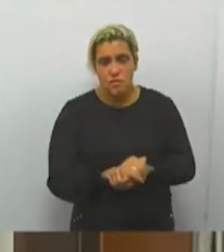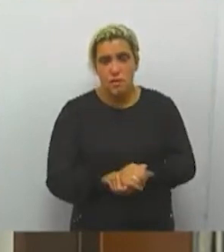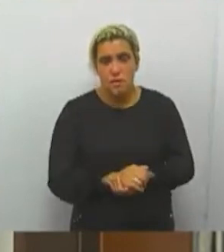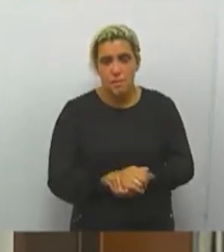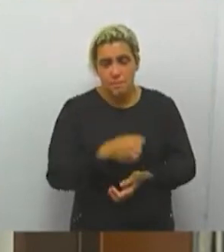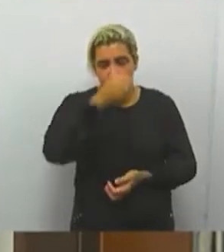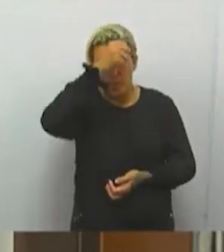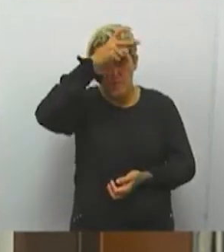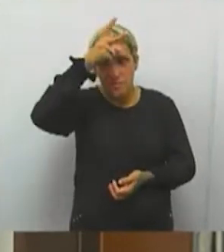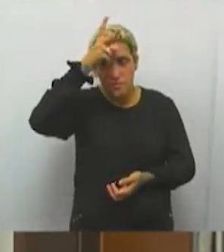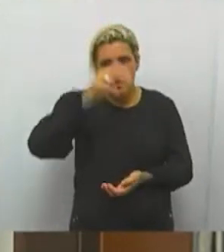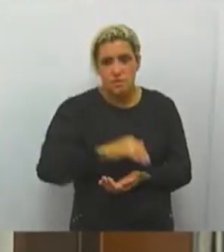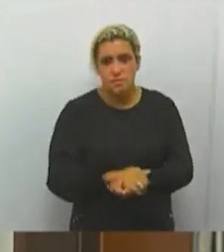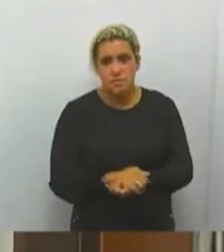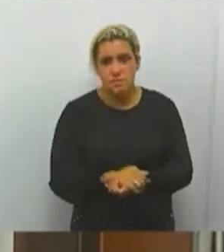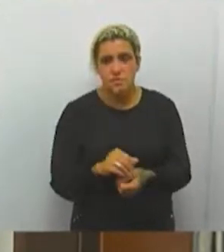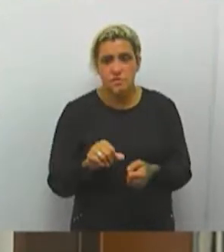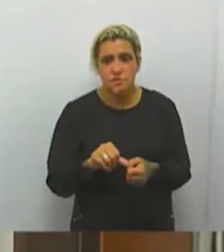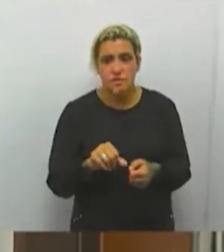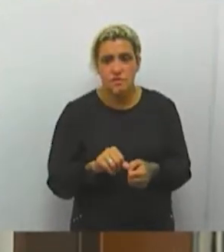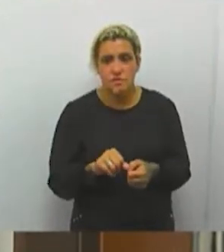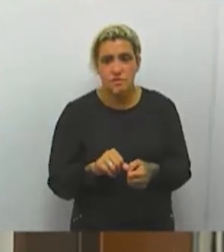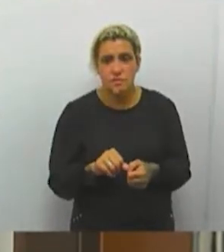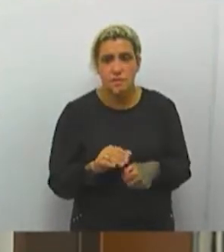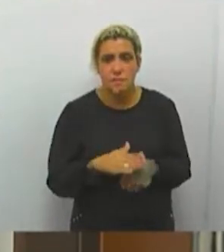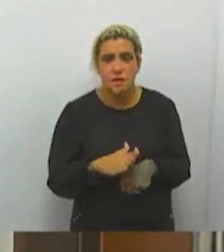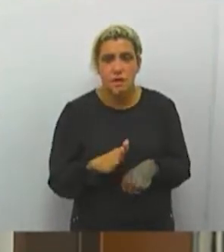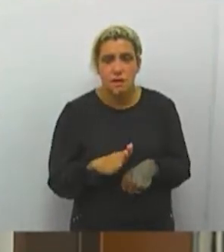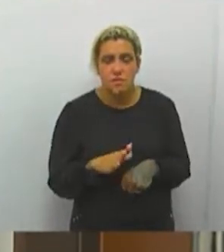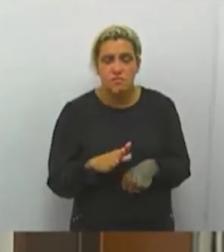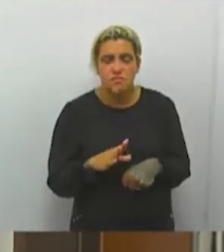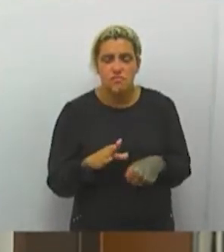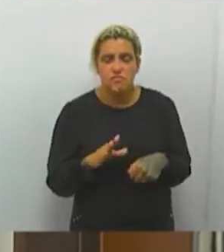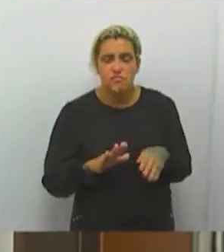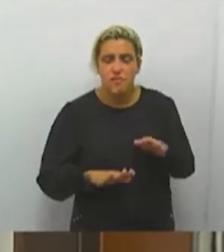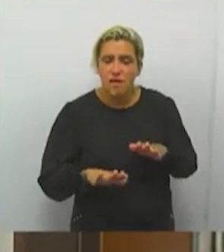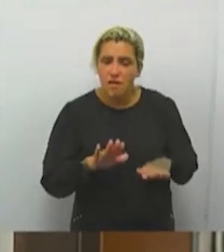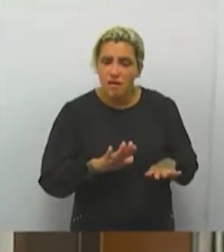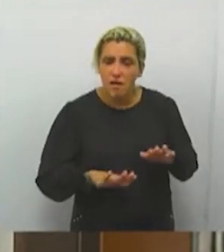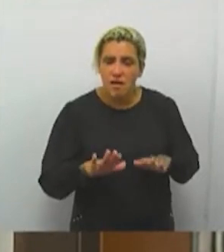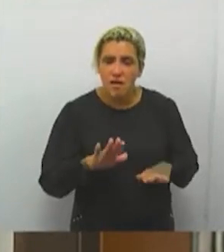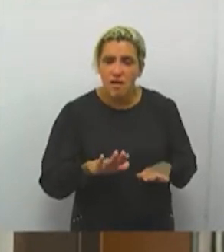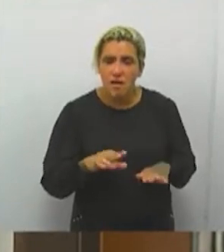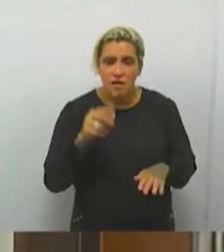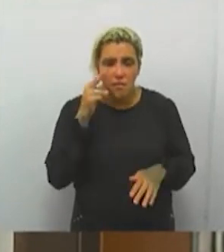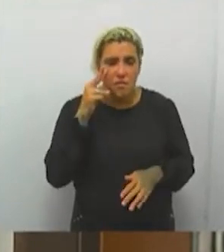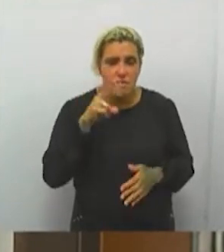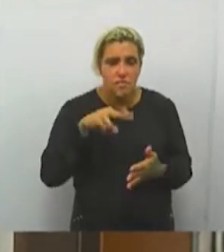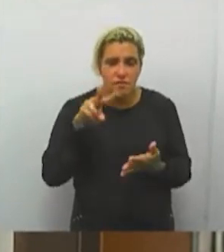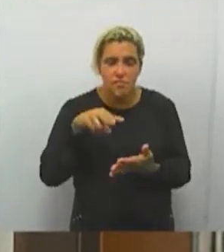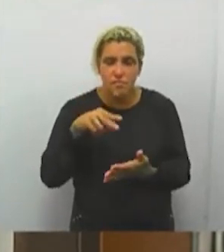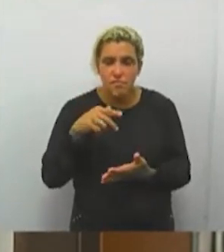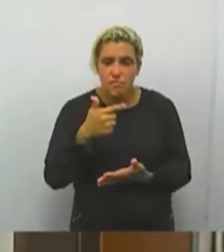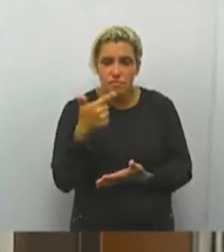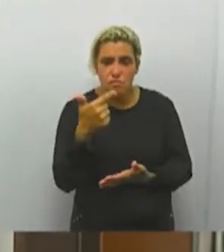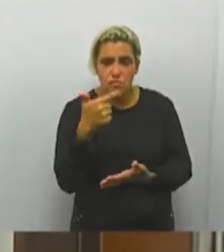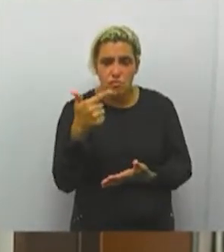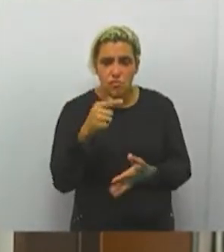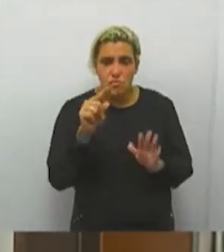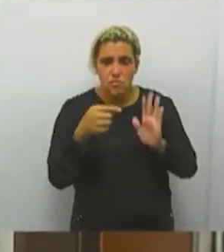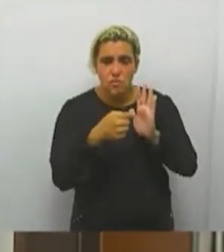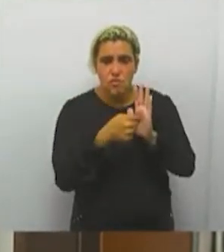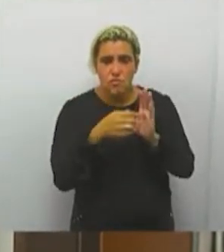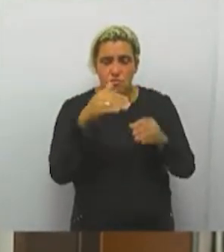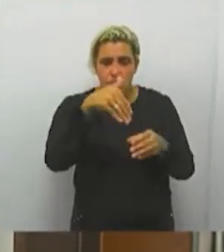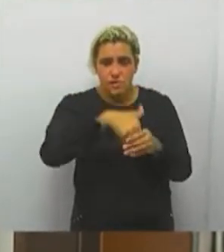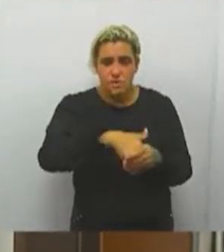existe mas que se faça uma campanha mais maciça mostrando os 22 pont P de votação por exemplo aqui no